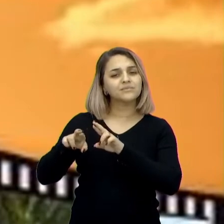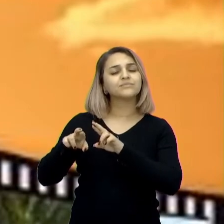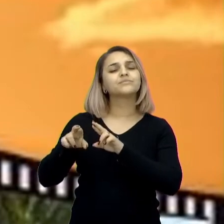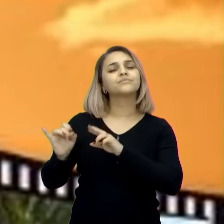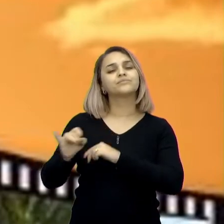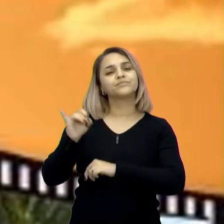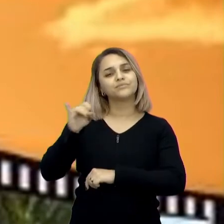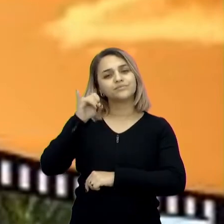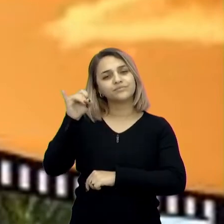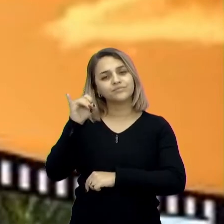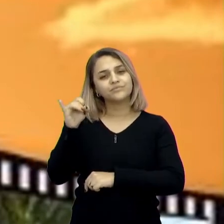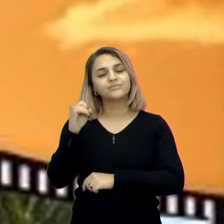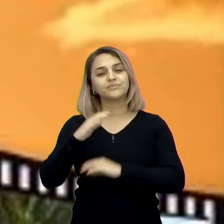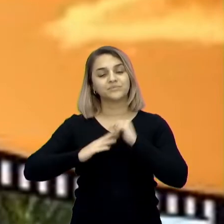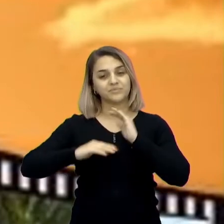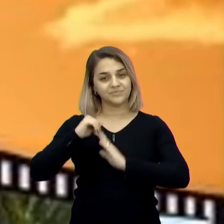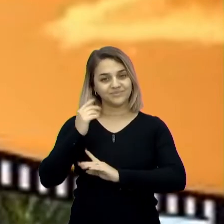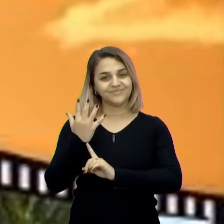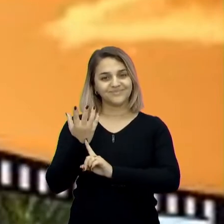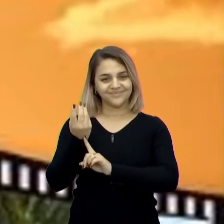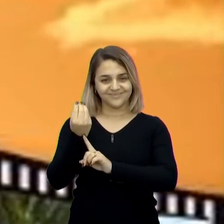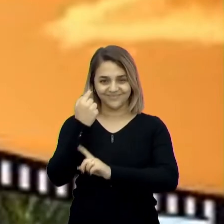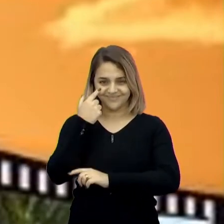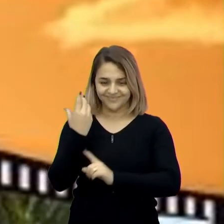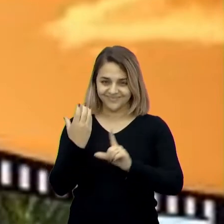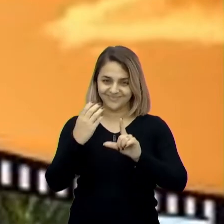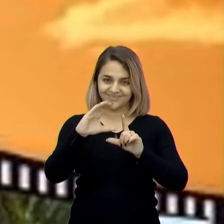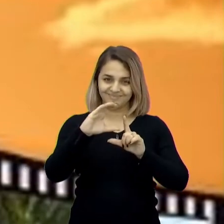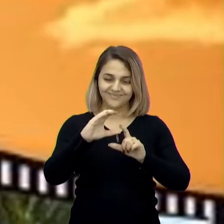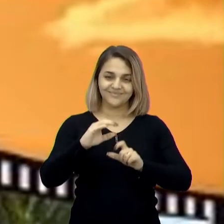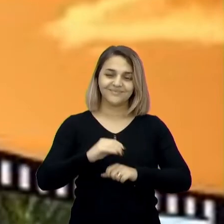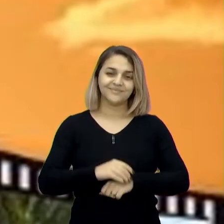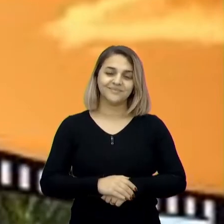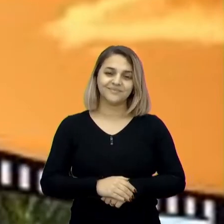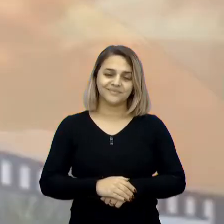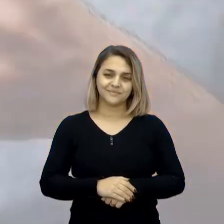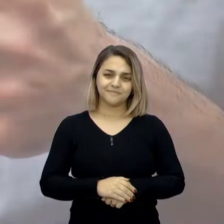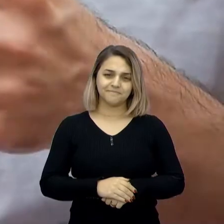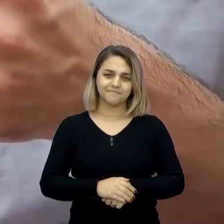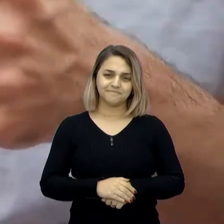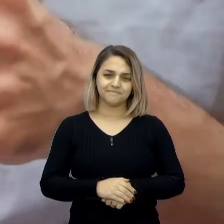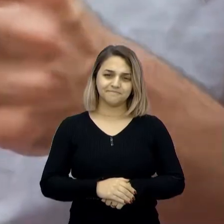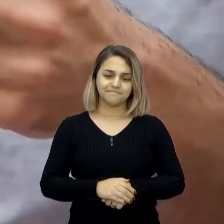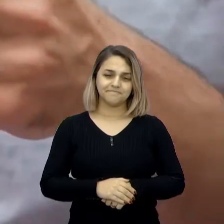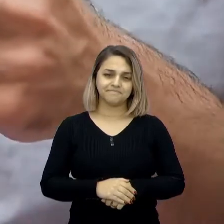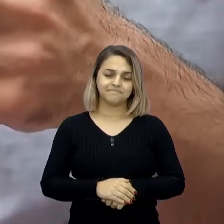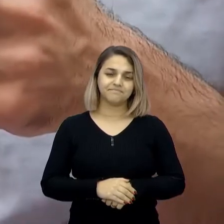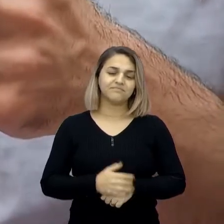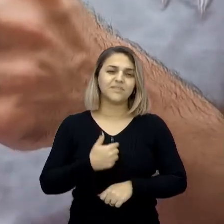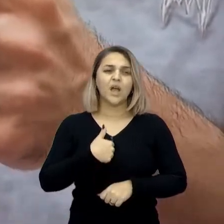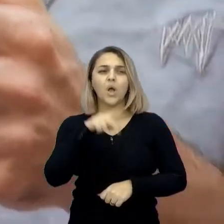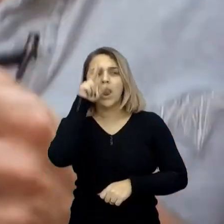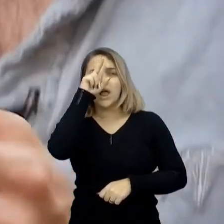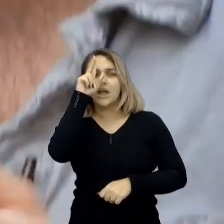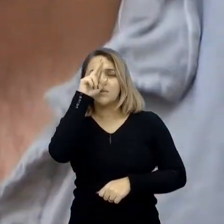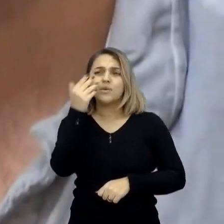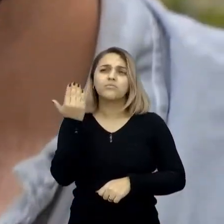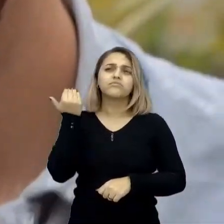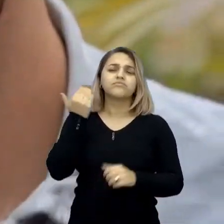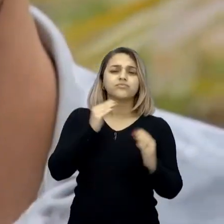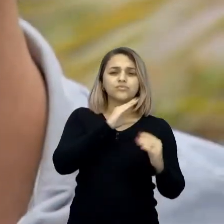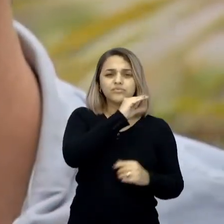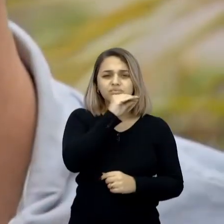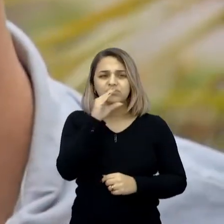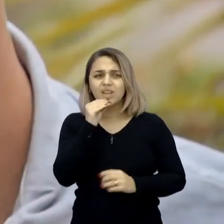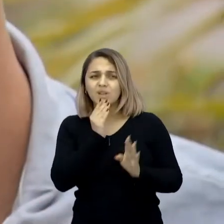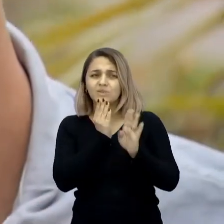com as nossas produções artísticas. Na tela para vocês. Lembro quando eu era adolescente, eu fui descobrindo que eu era gay